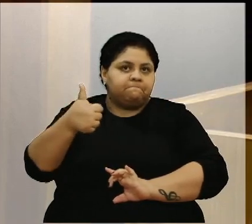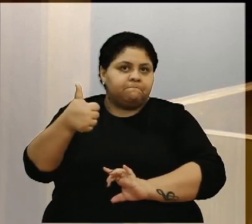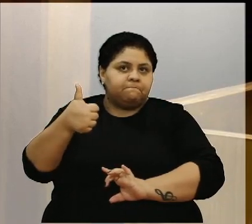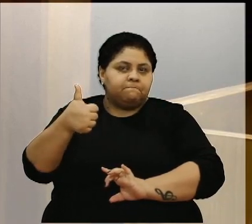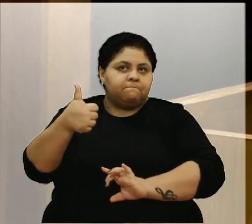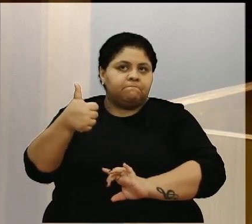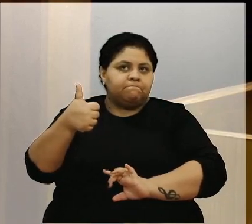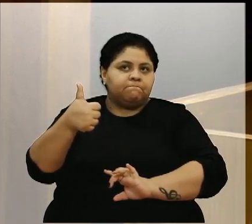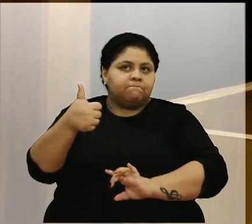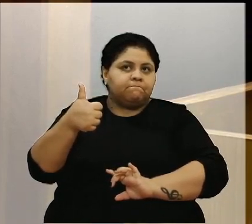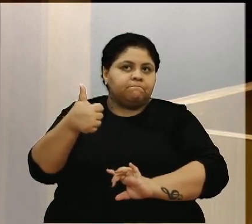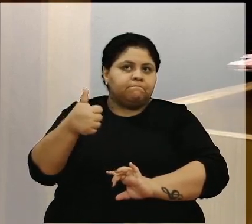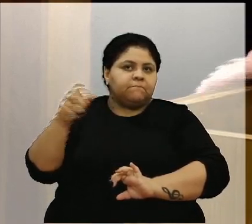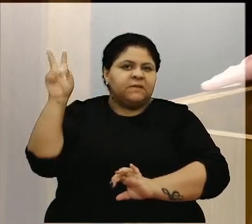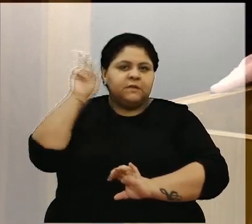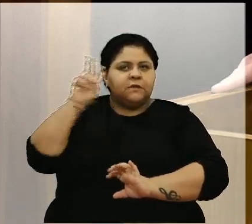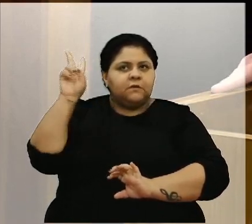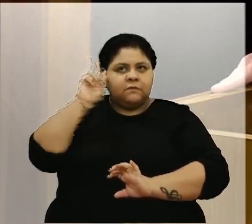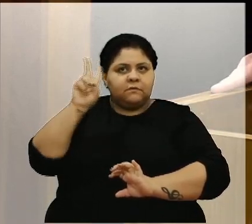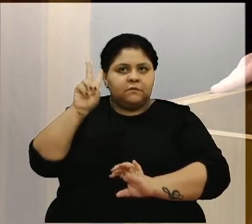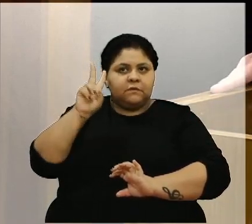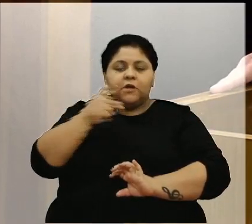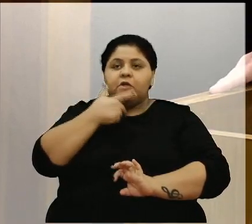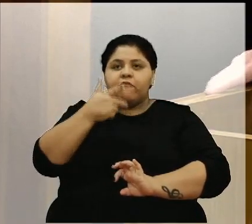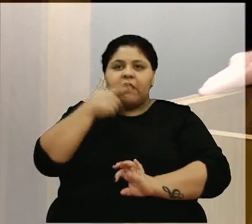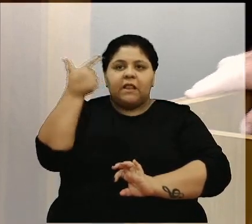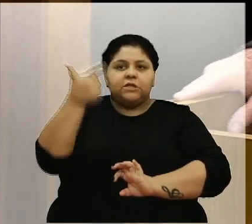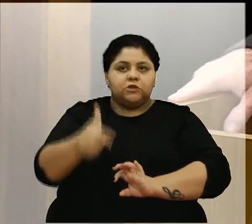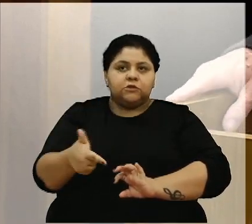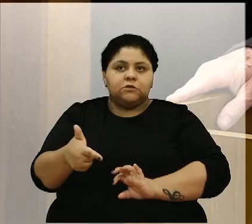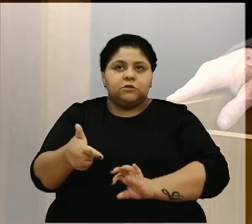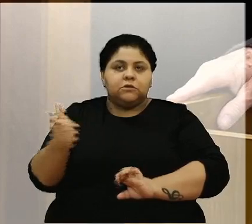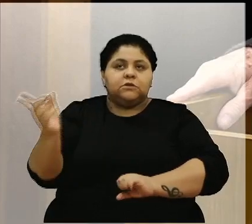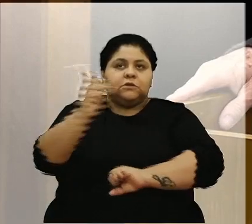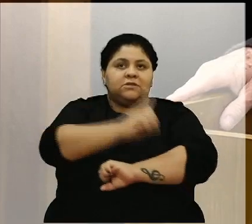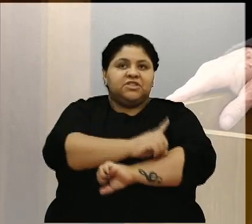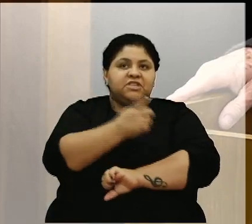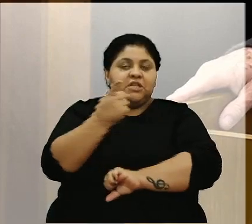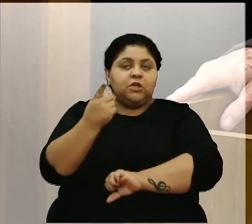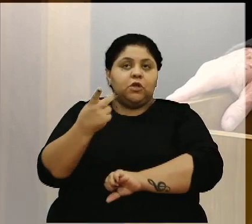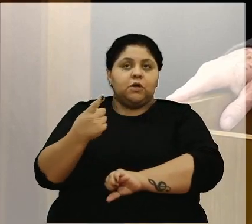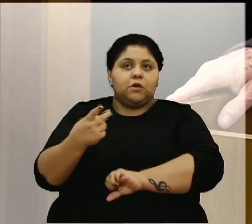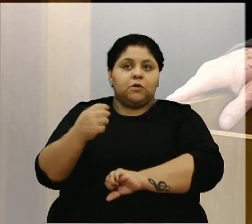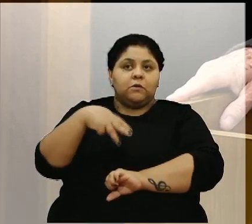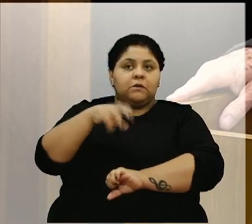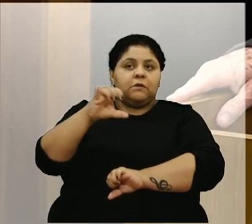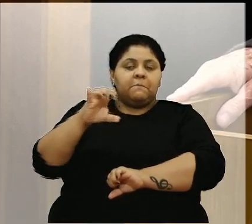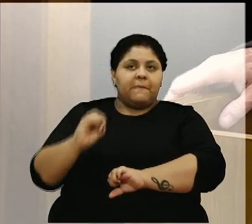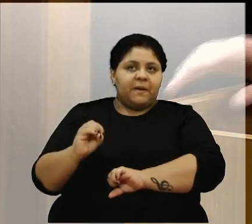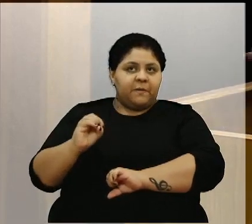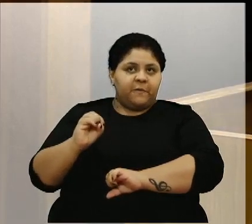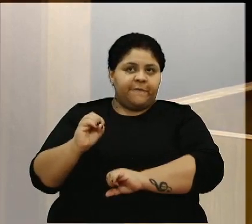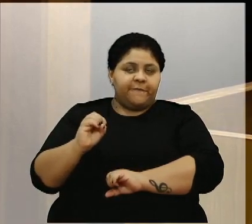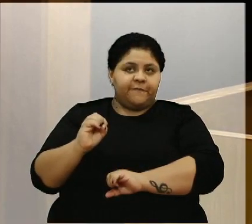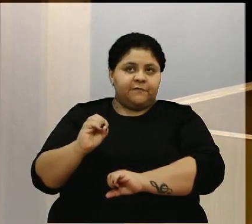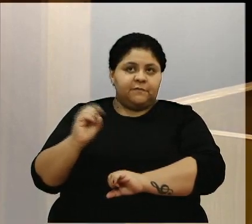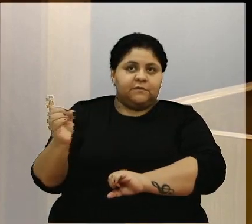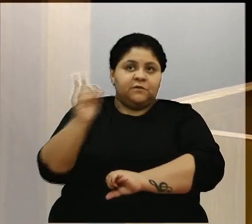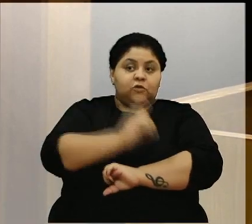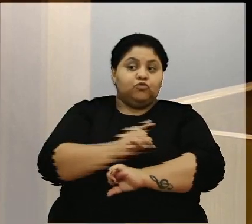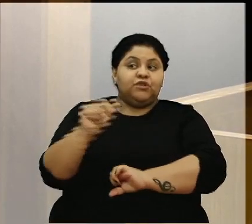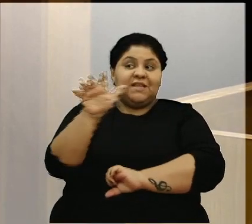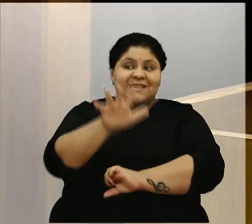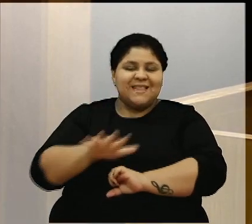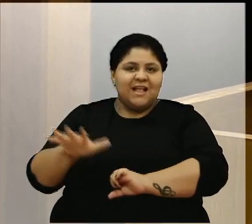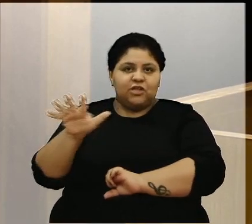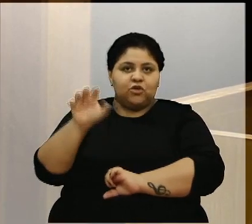Primeiramente, relembrar e ressaltar que o dia 12 de maio foi o Dia